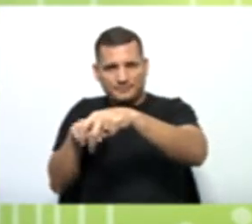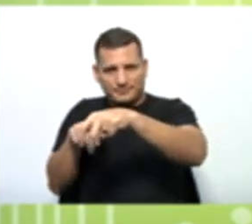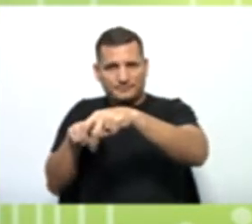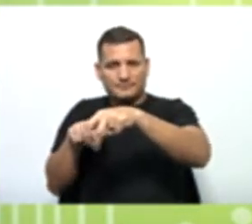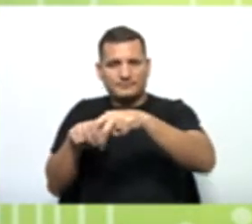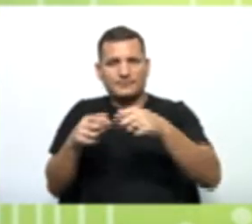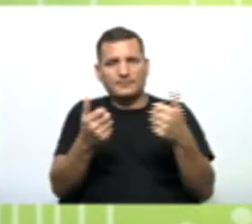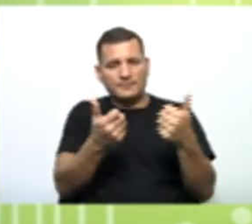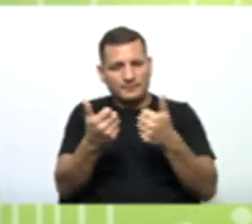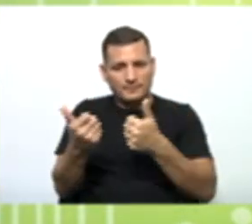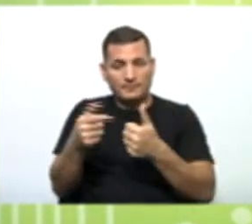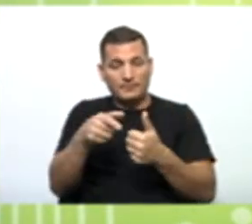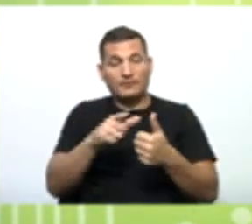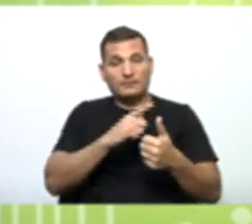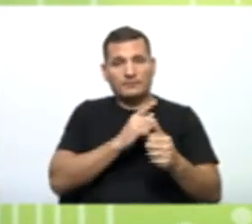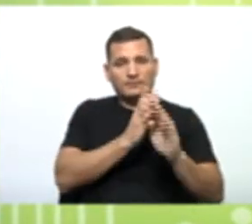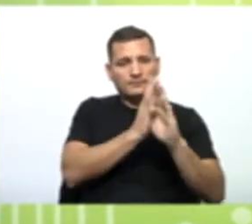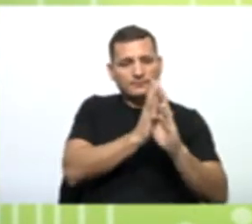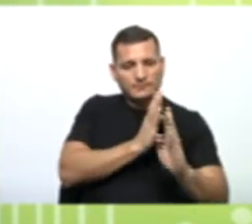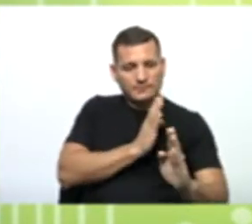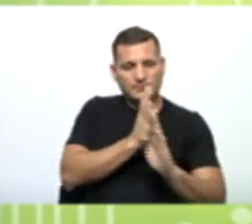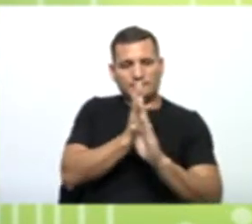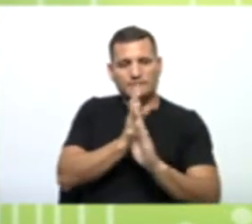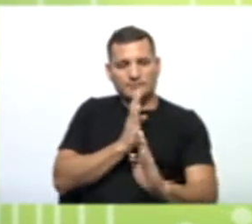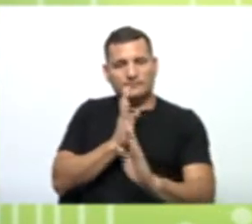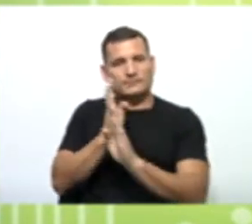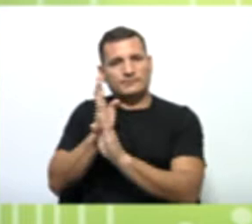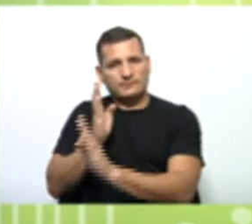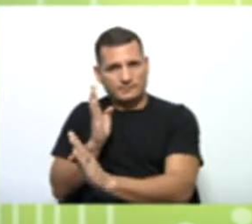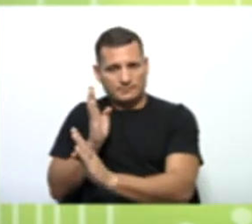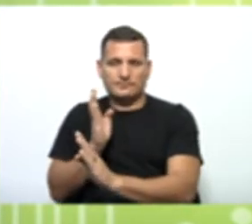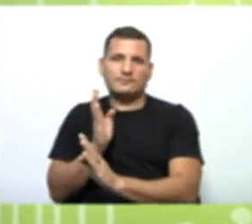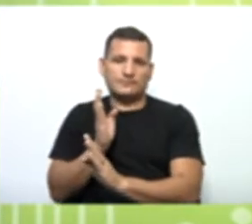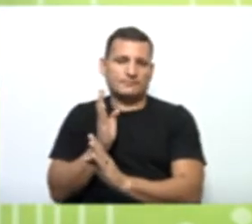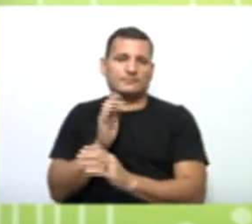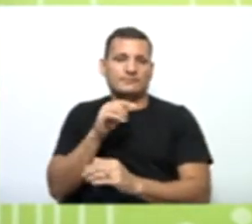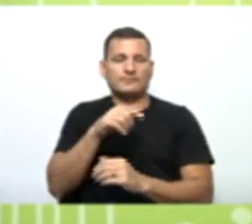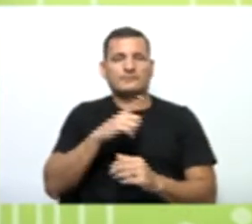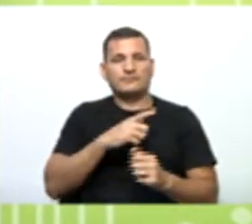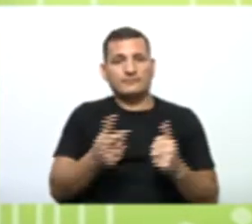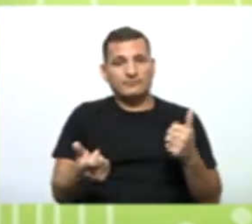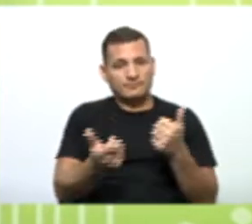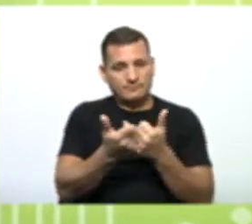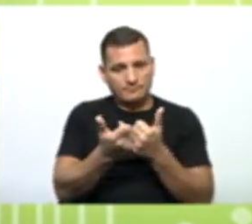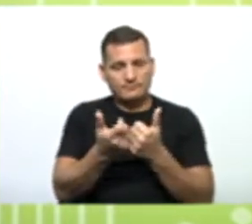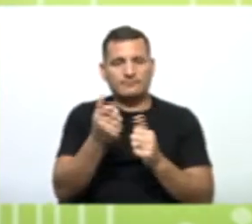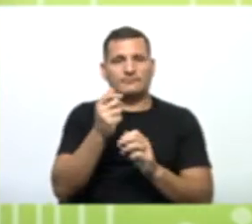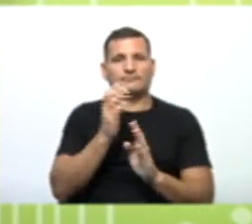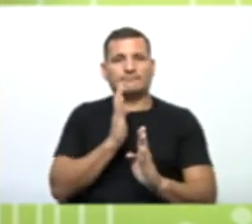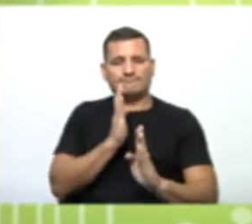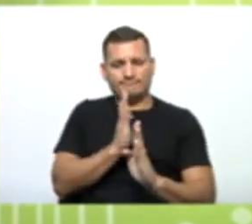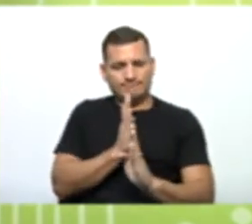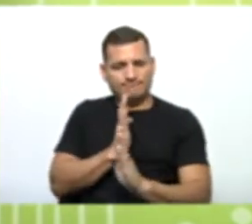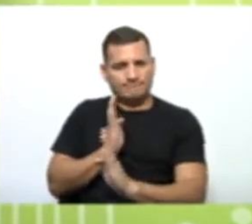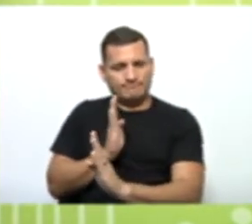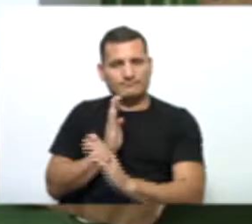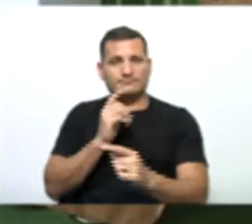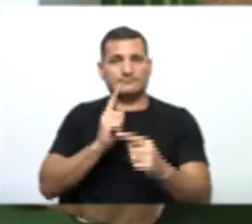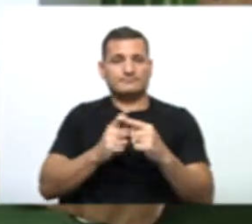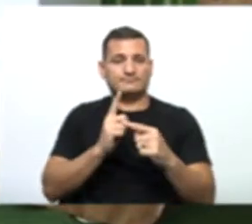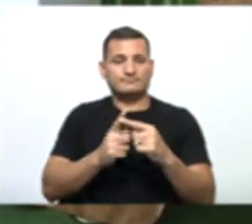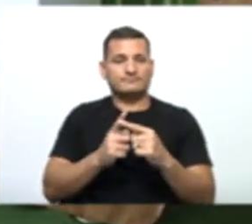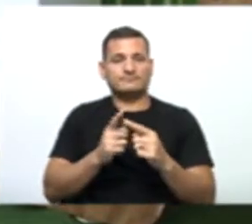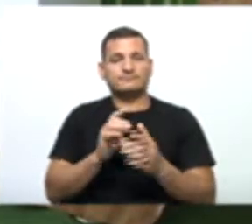estão alinhadas. Então já foi aplicado 2 princípios aí de proximidade e alinhamento, né, Silmar? Por quê? O que